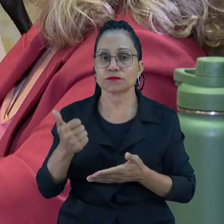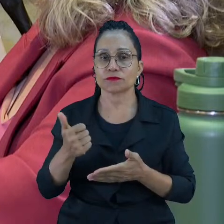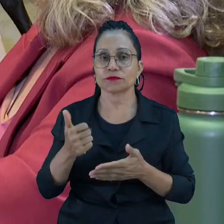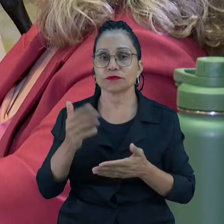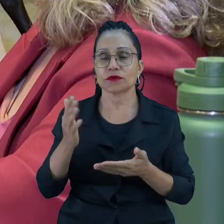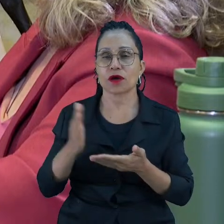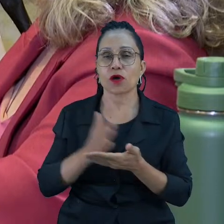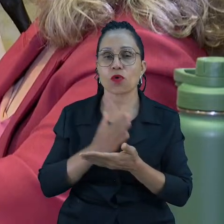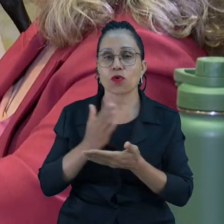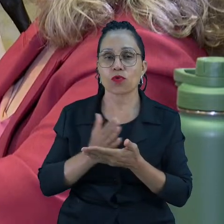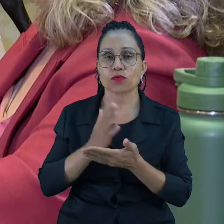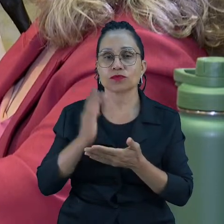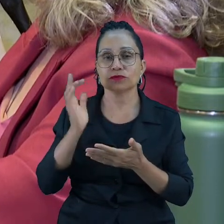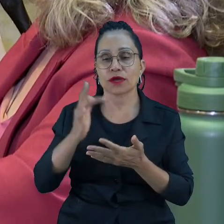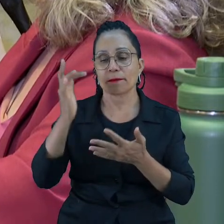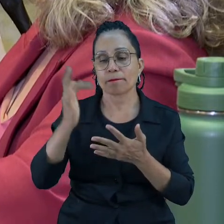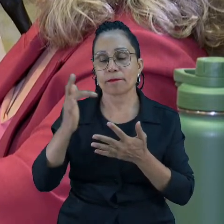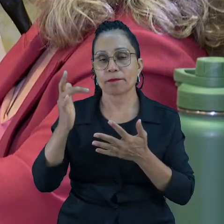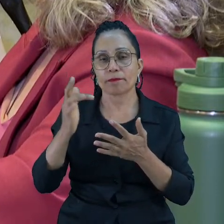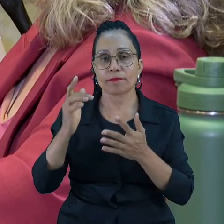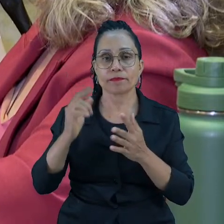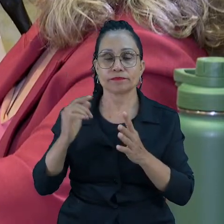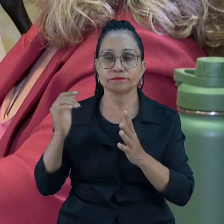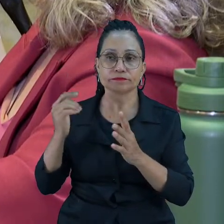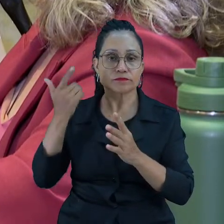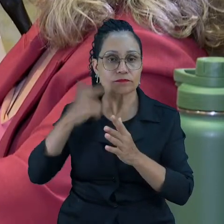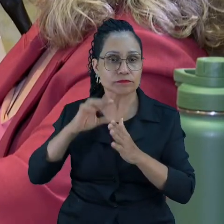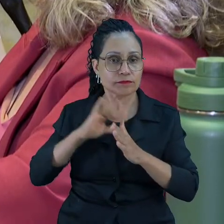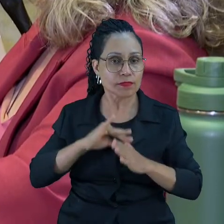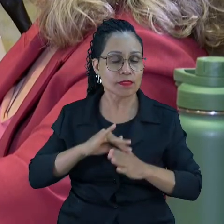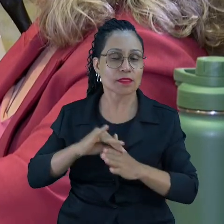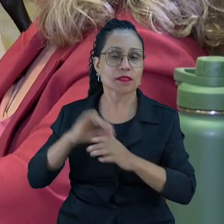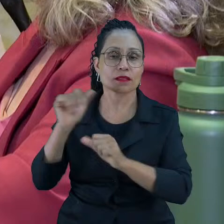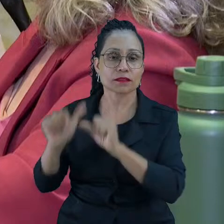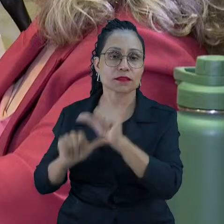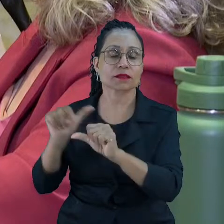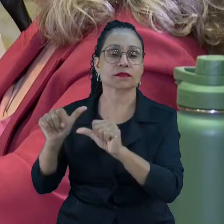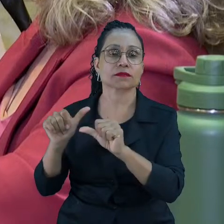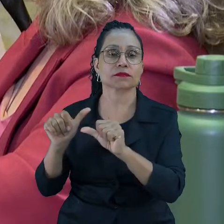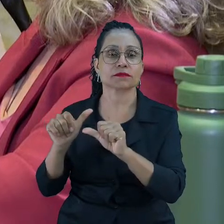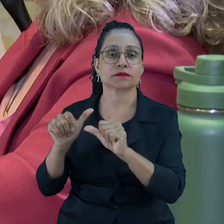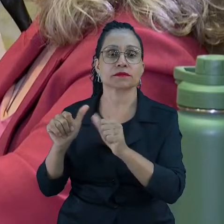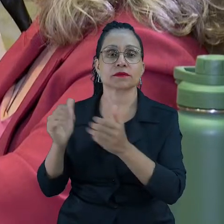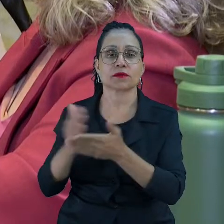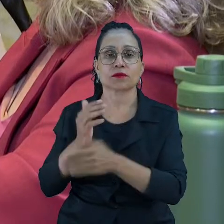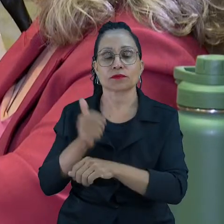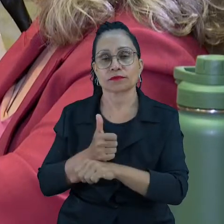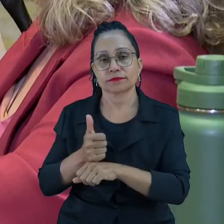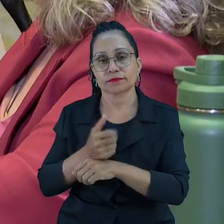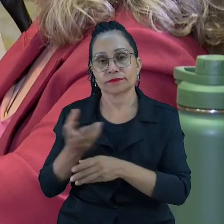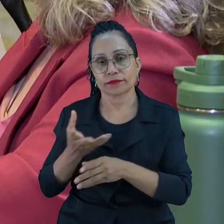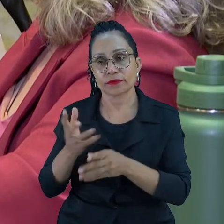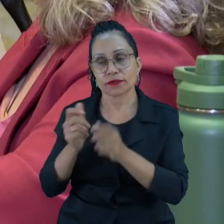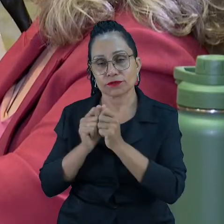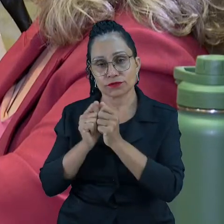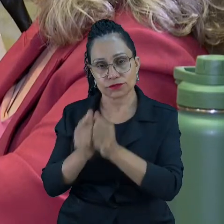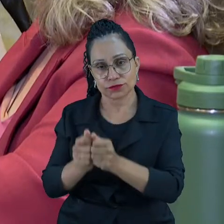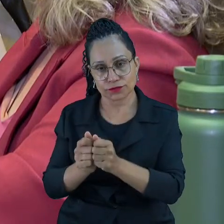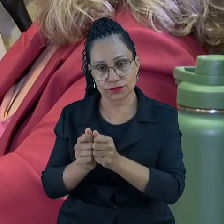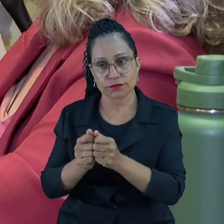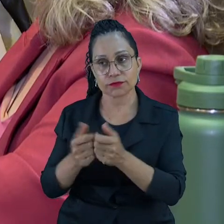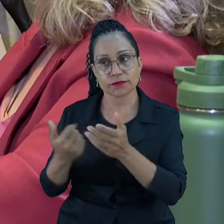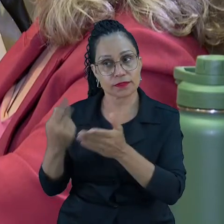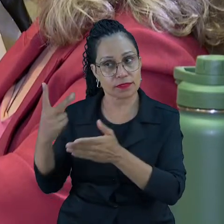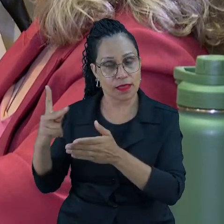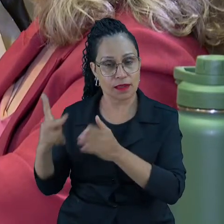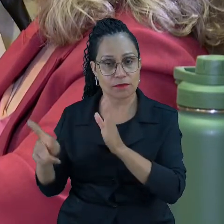3, 4 cargos, né? Se tornaram líderes, essa transformação social. Daqui a pouco, se eles quiserem crescer com a gente, legal. Se eles quiserem montar o restaurante